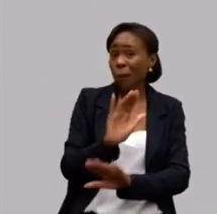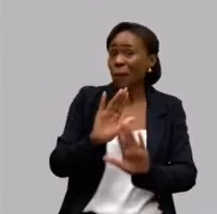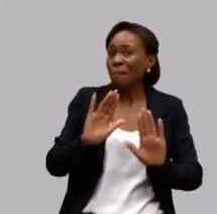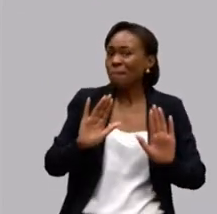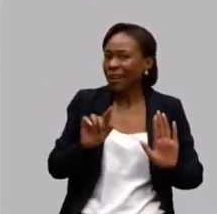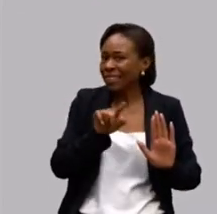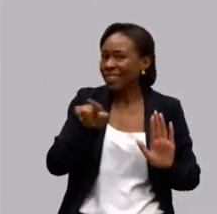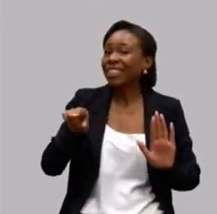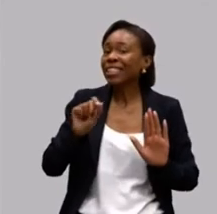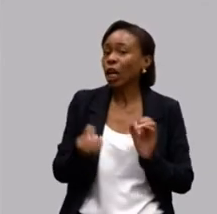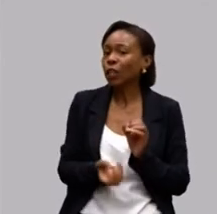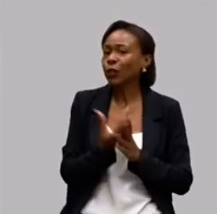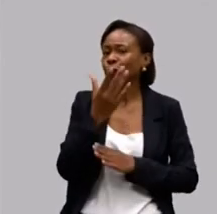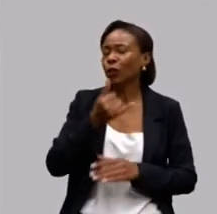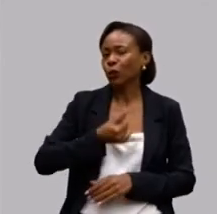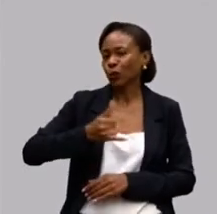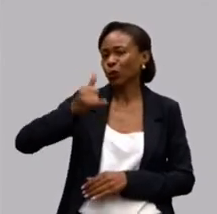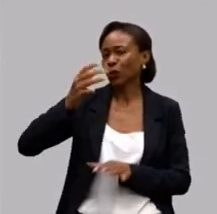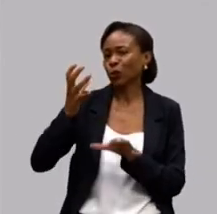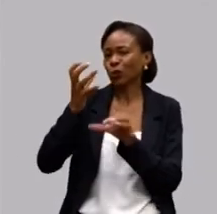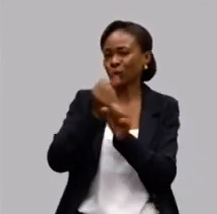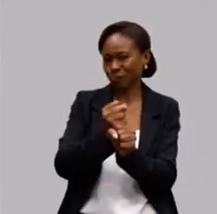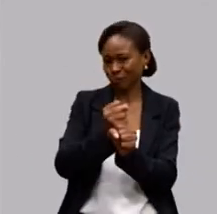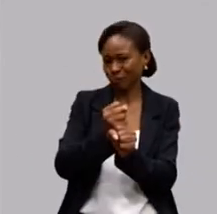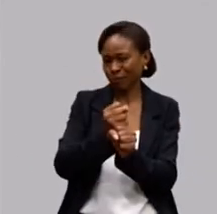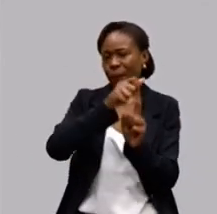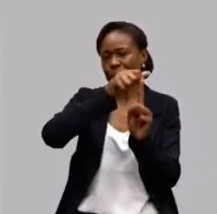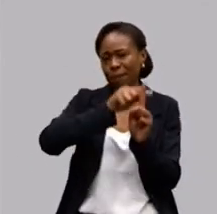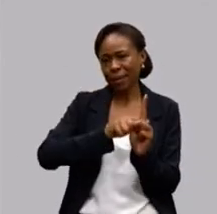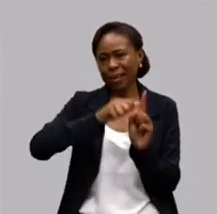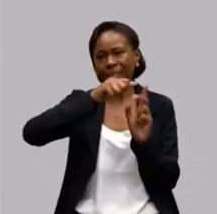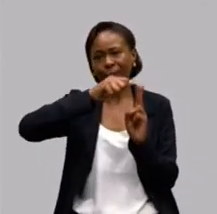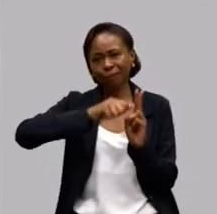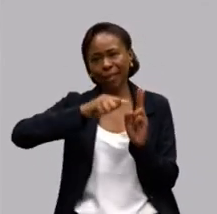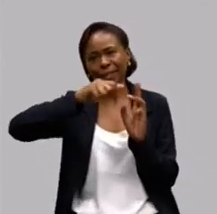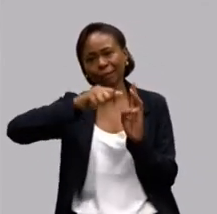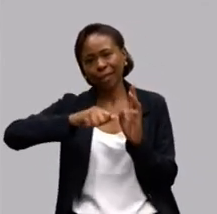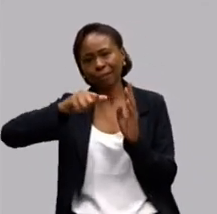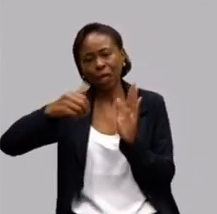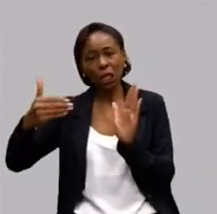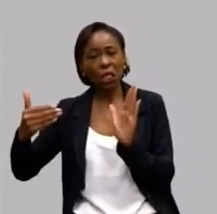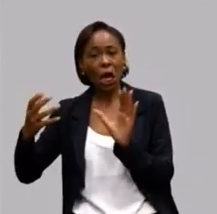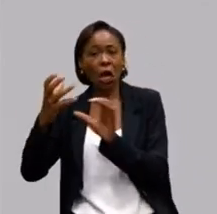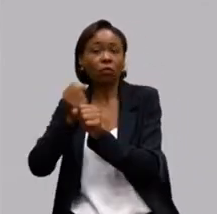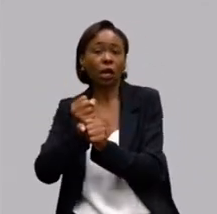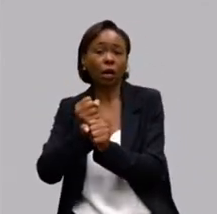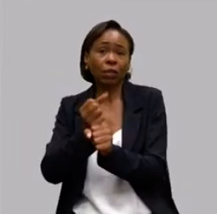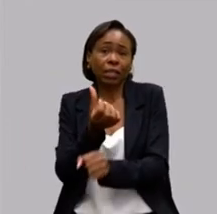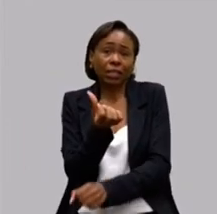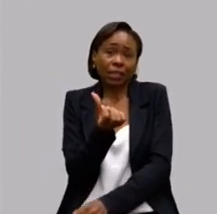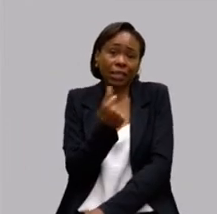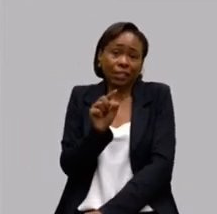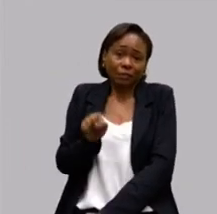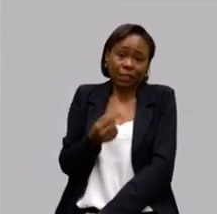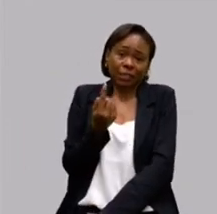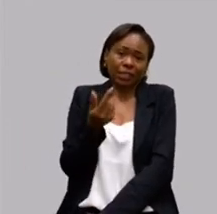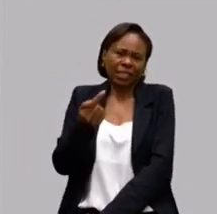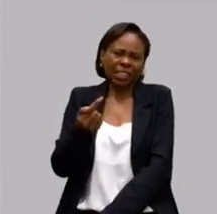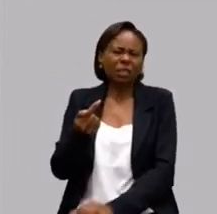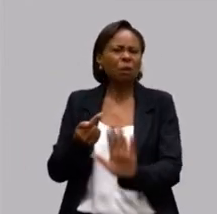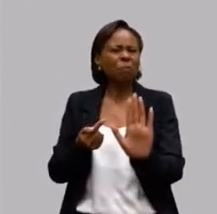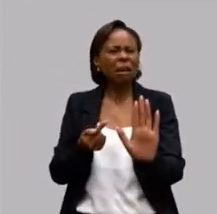né, que são somados, né, mês a mês, e no final dá 6,17%. Mas 0,17%